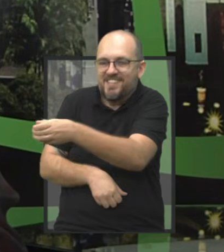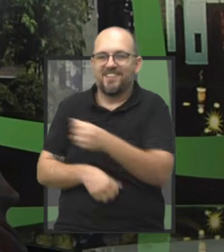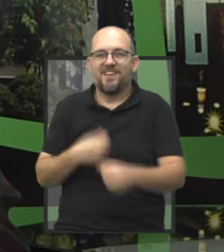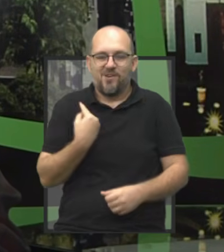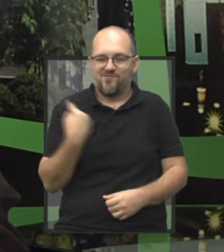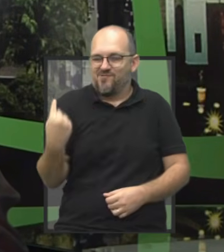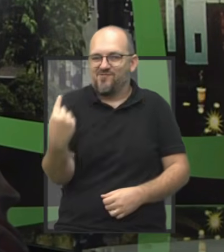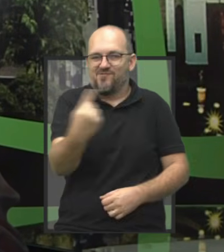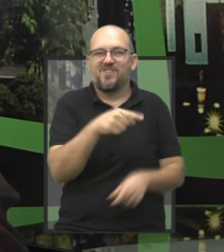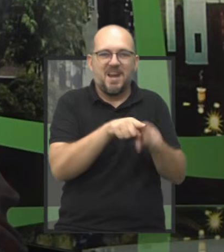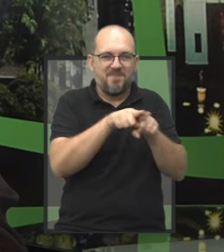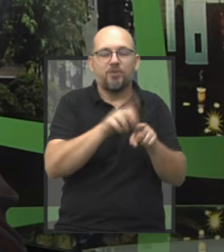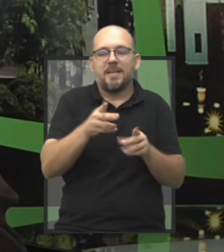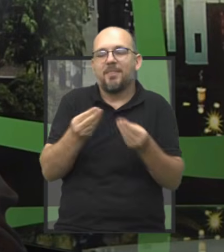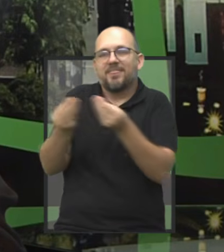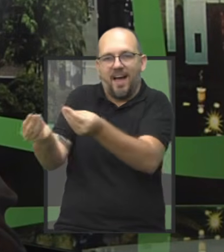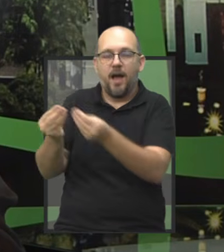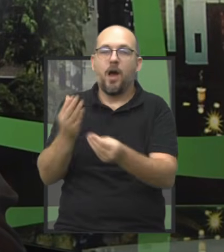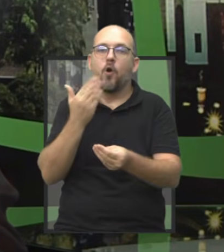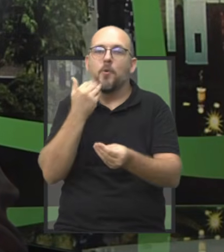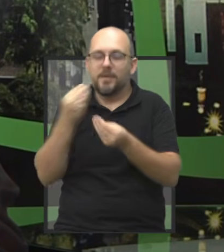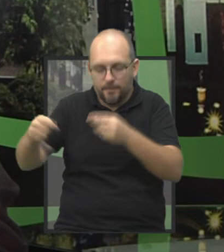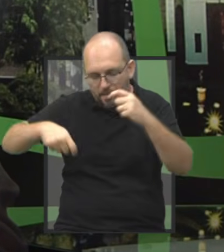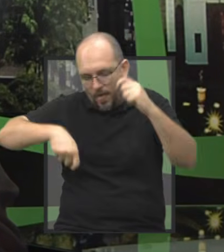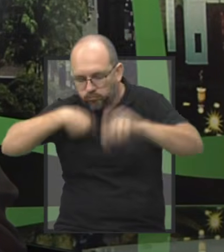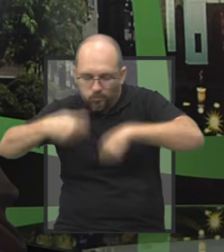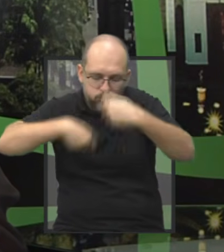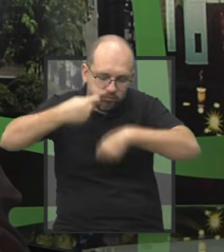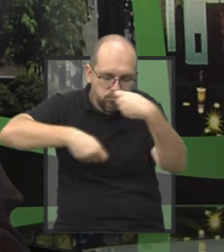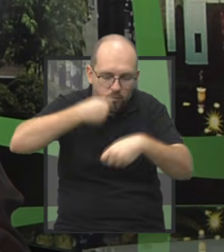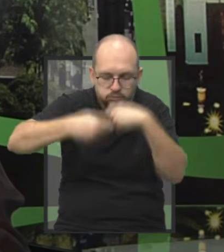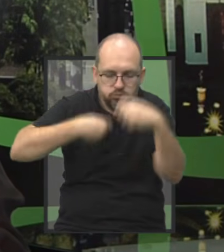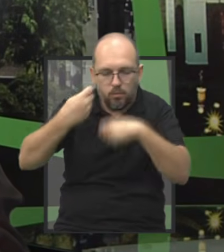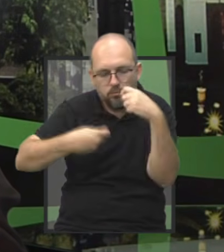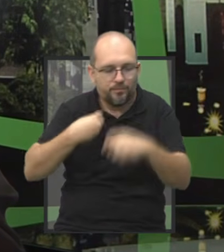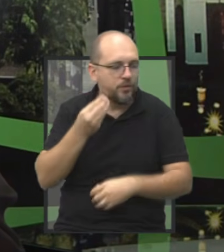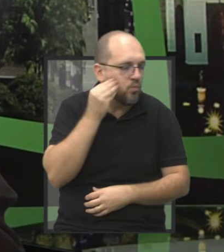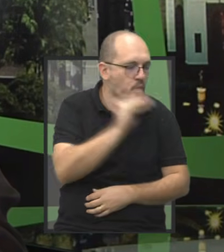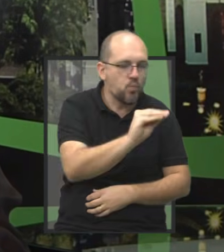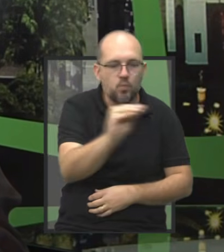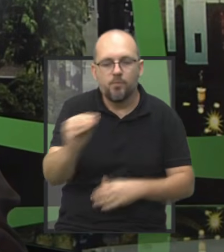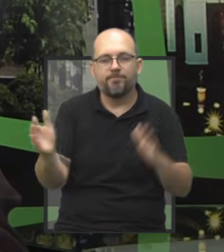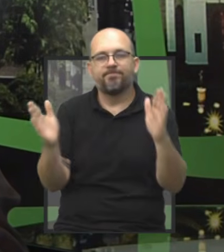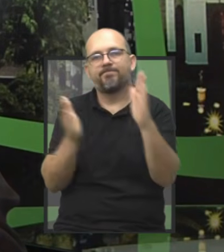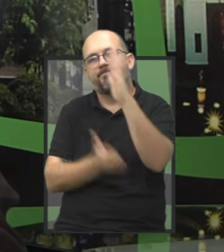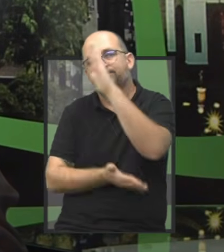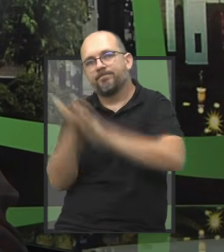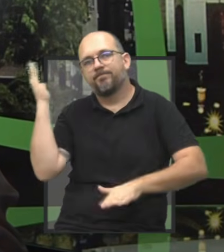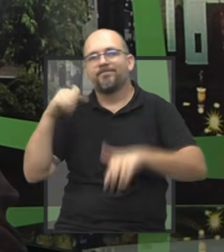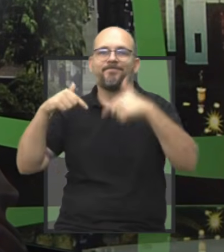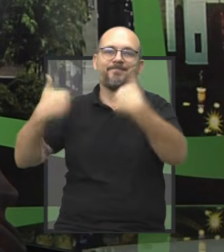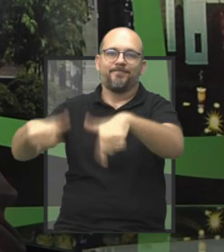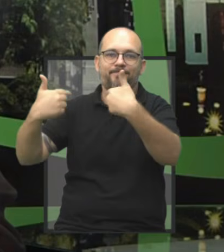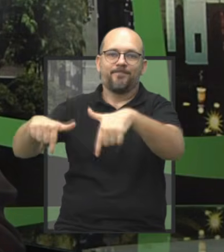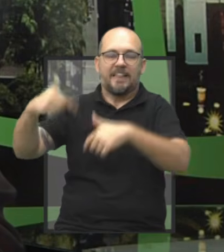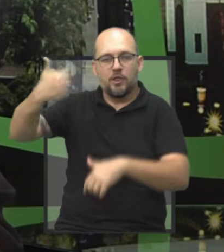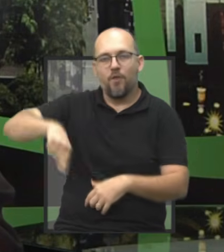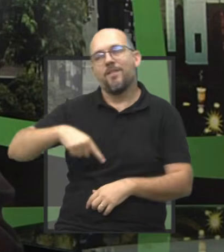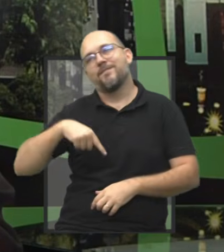essa garrafa e a mesinha posta para ele lá. Então ele chegava, almoçava, já saía de novo,